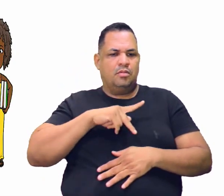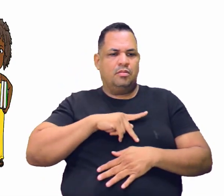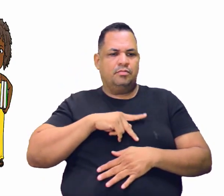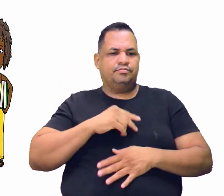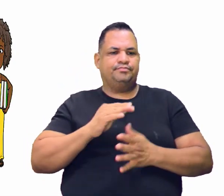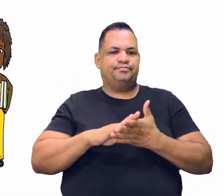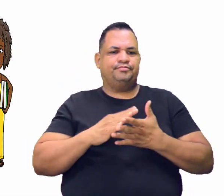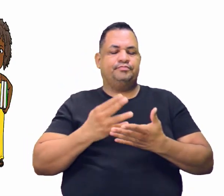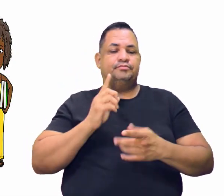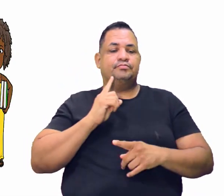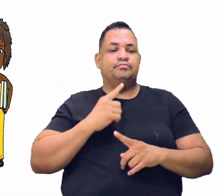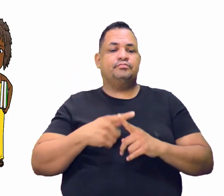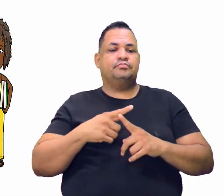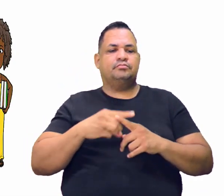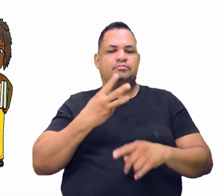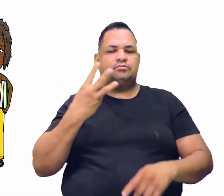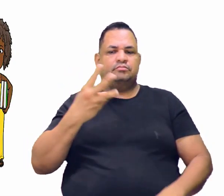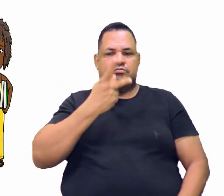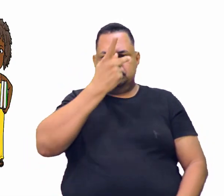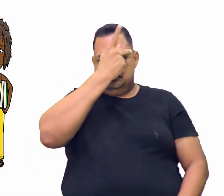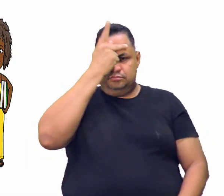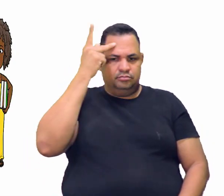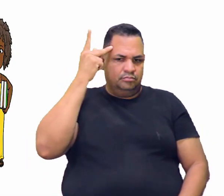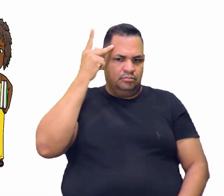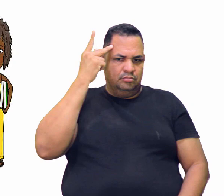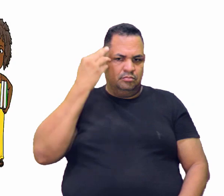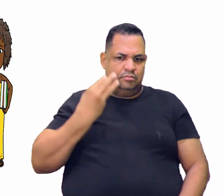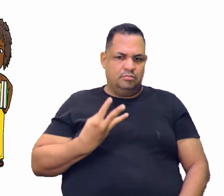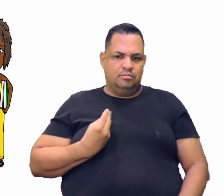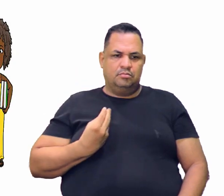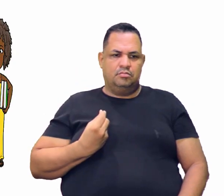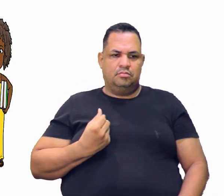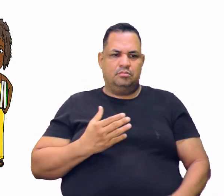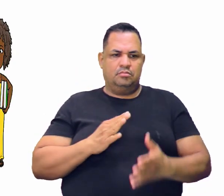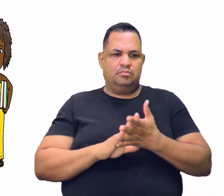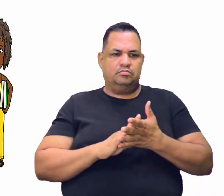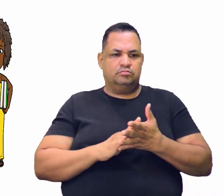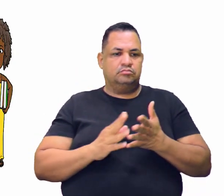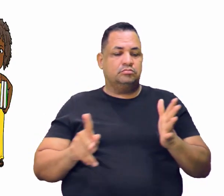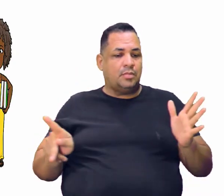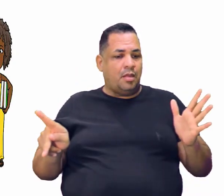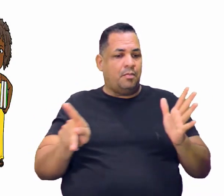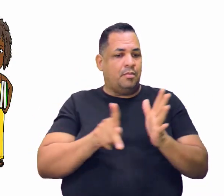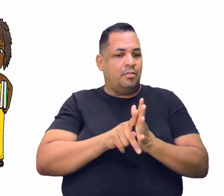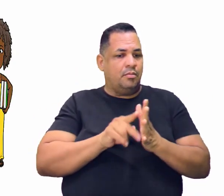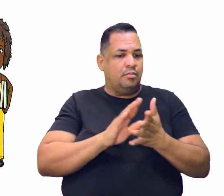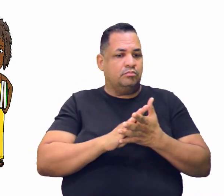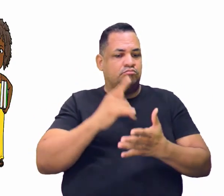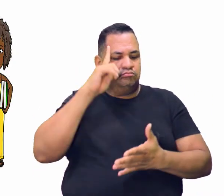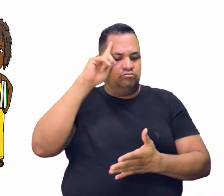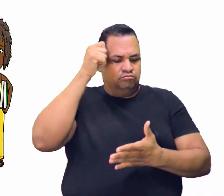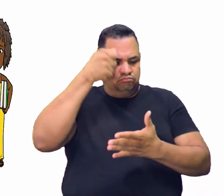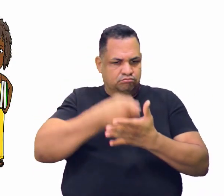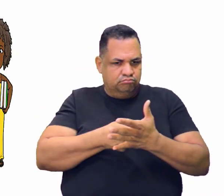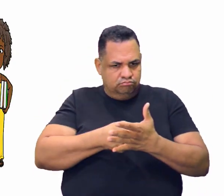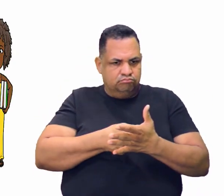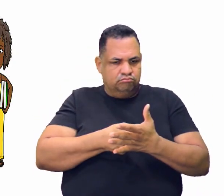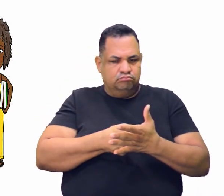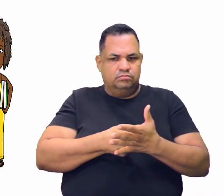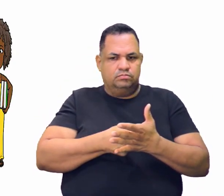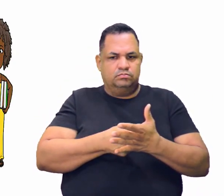usou mesmo? Olha só, porque é a terceira pessoa do plural. Por si mesma tomou a decisão.